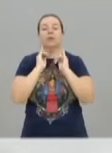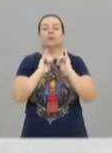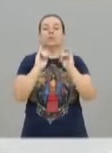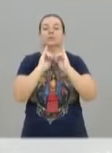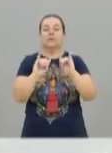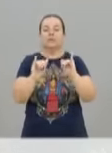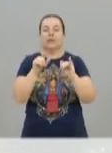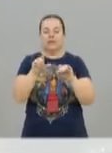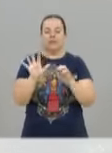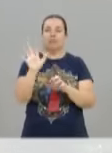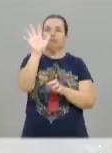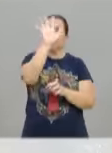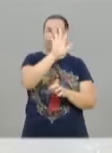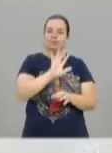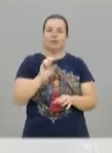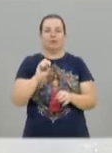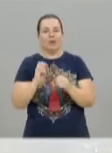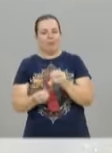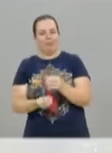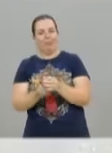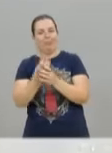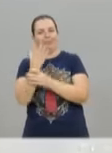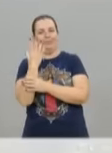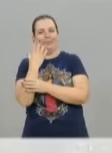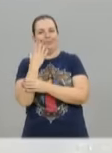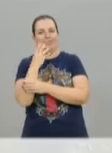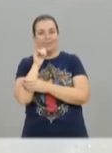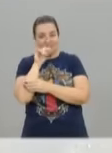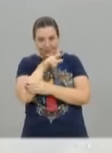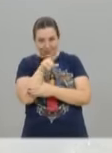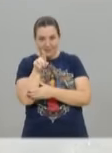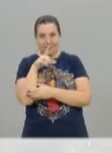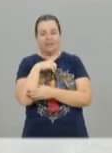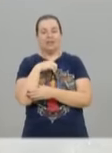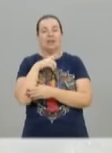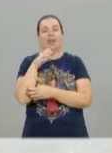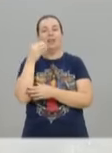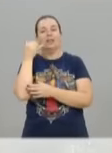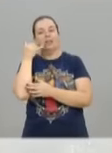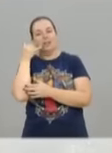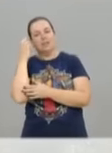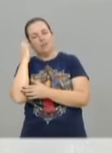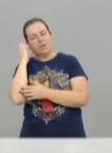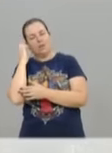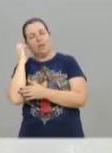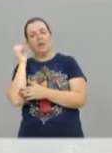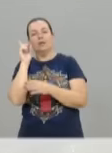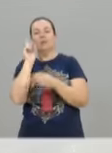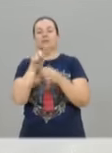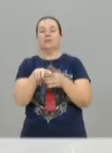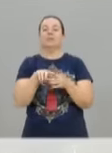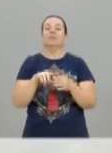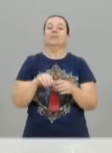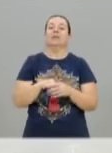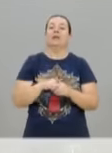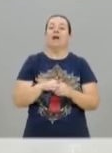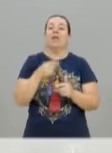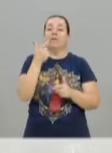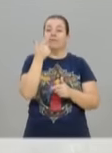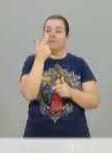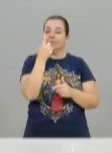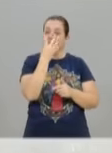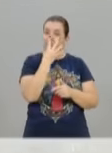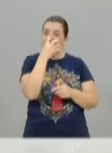rede que já nasceu se você tem celular coloca lá no aplicativo Você tem 24 horas de música